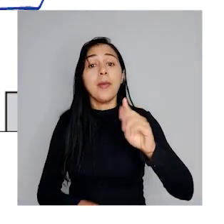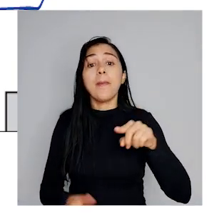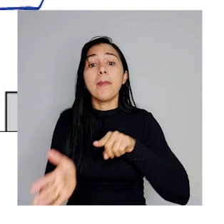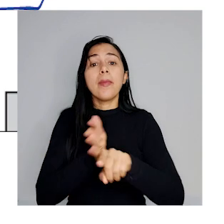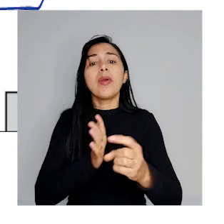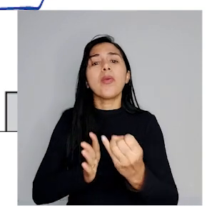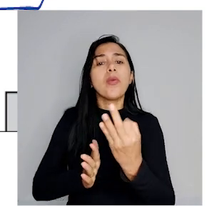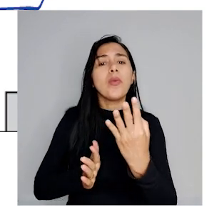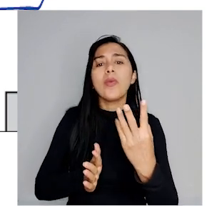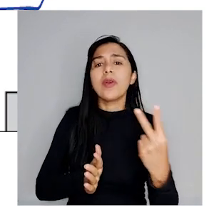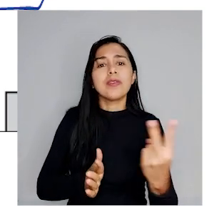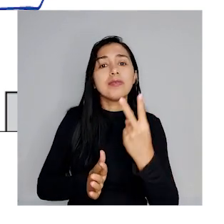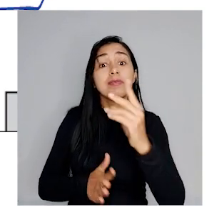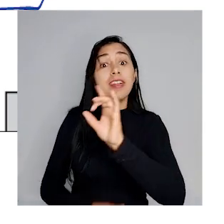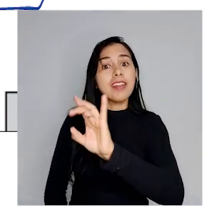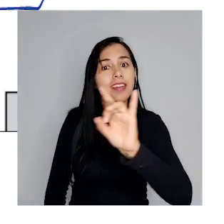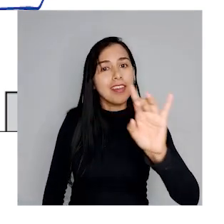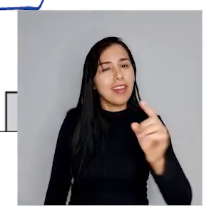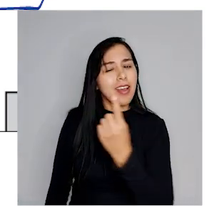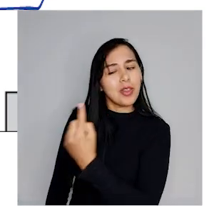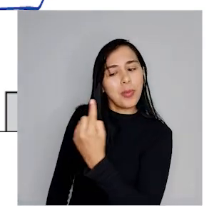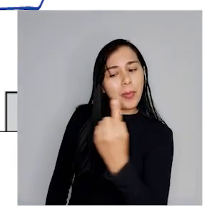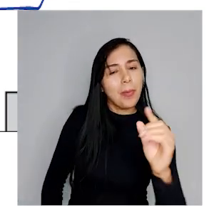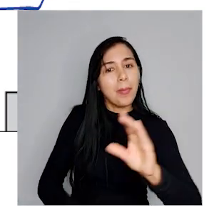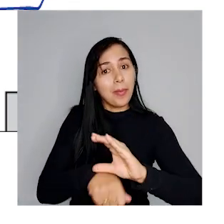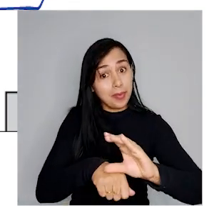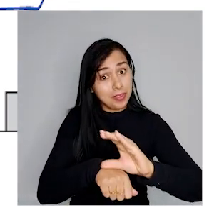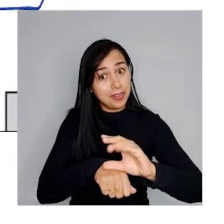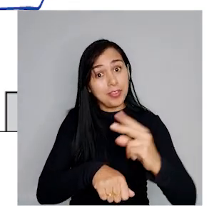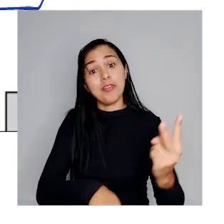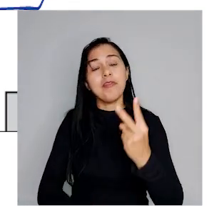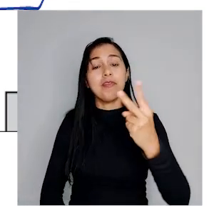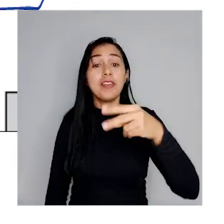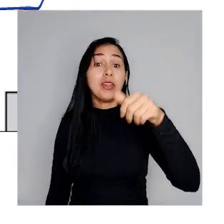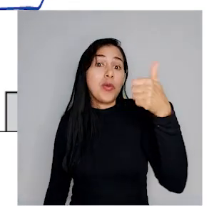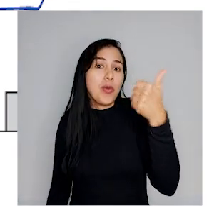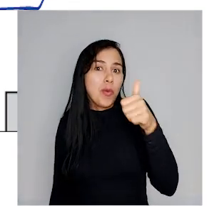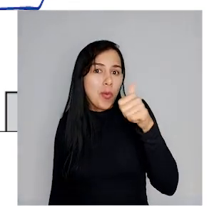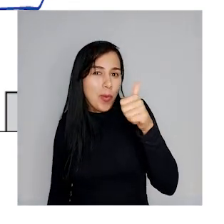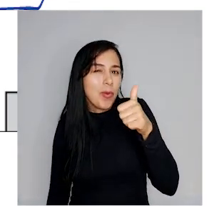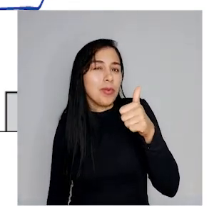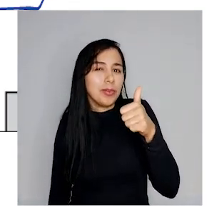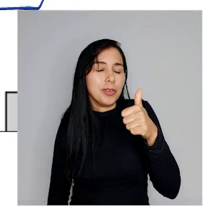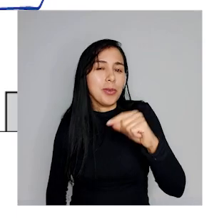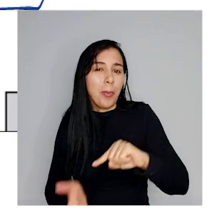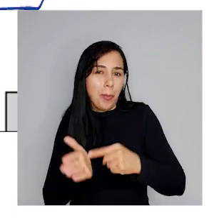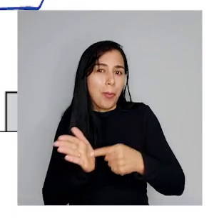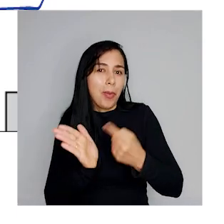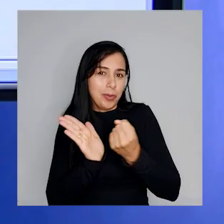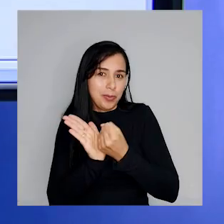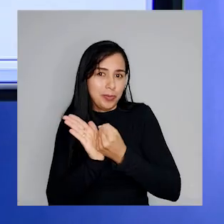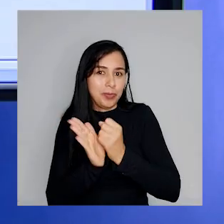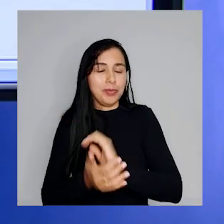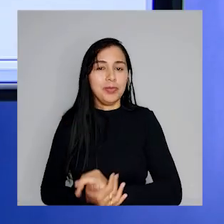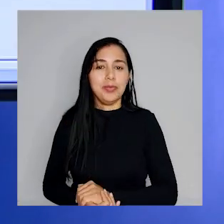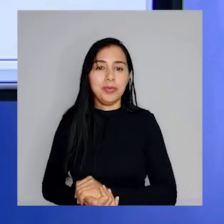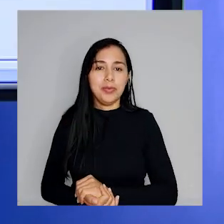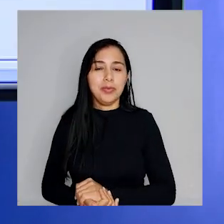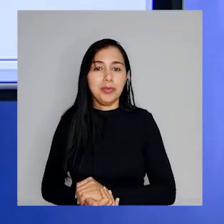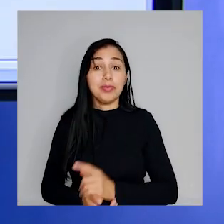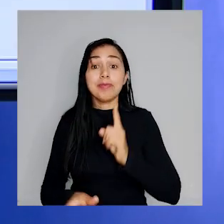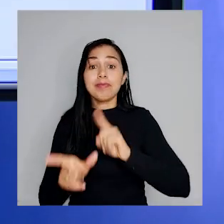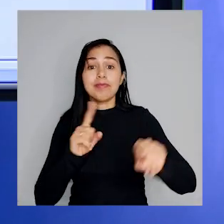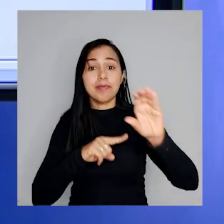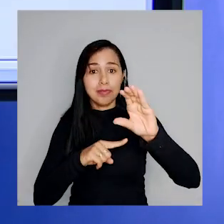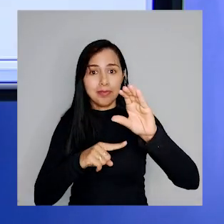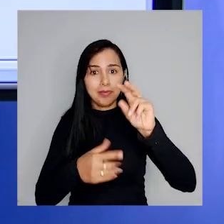valem cada pino cinza. Então a gente viu aí que cada pino cinza vale um total de 11 pontos. Vamos ver aqui o item